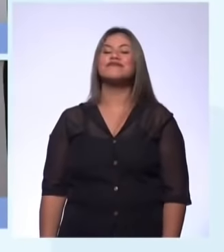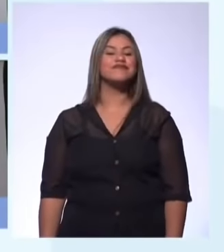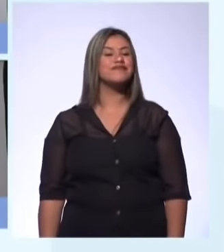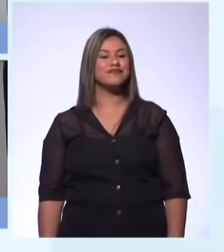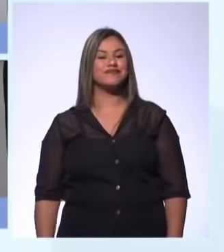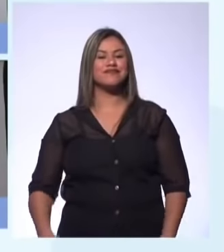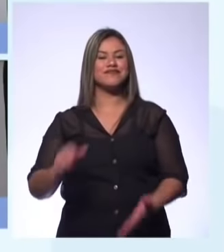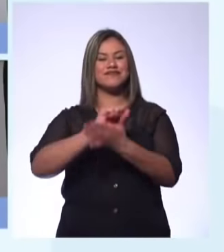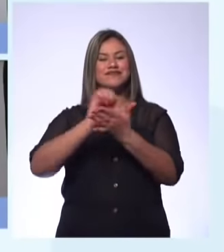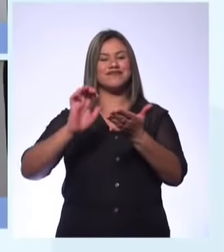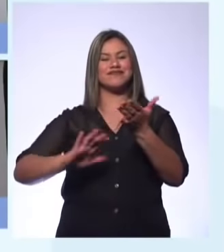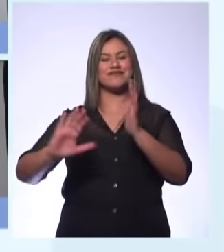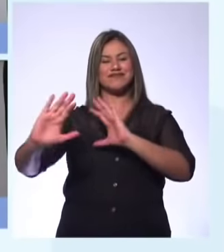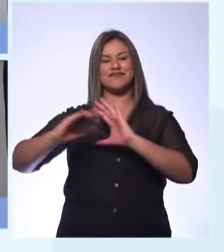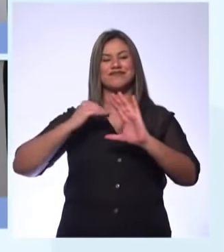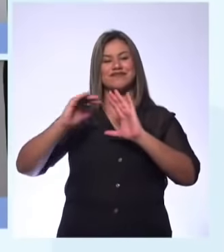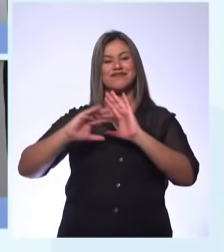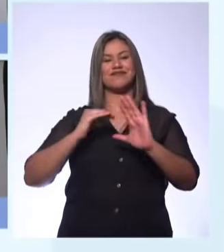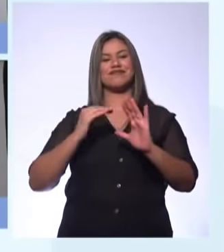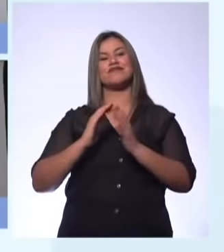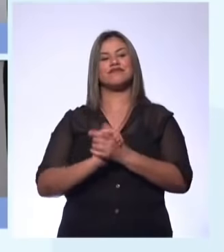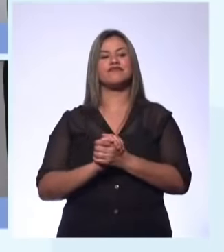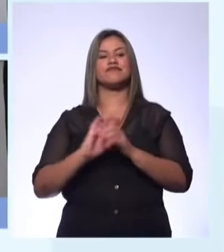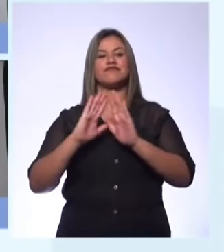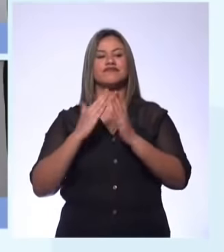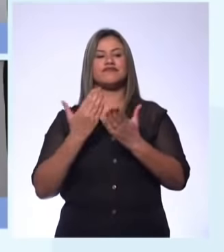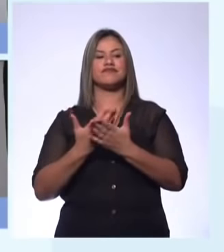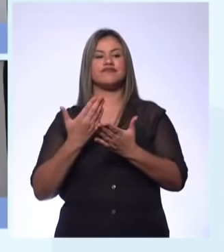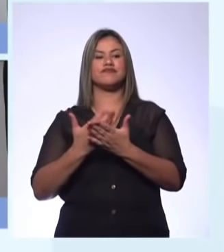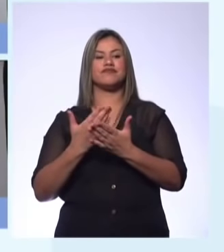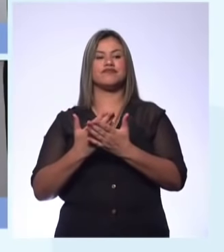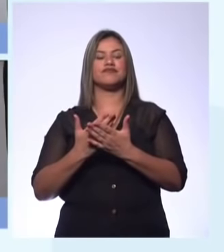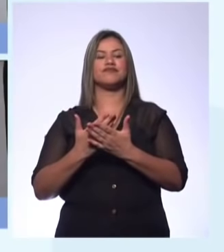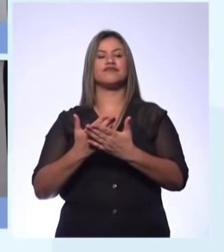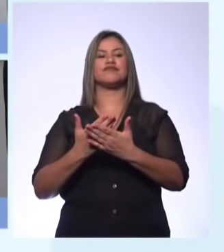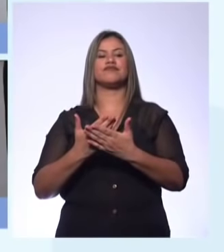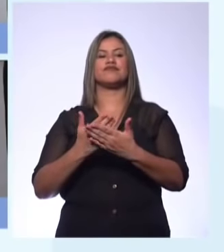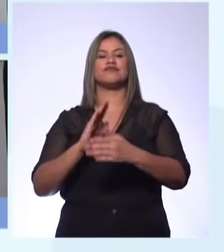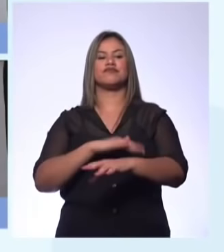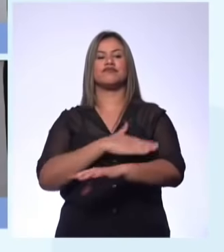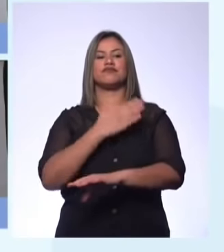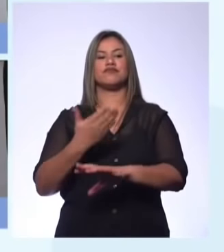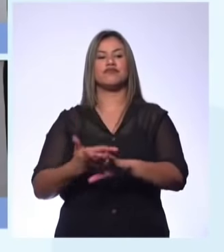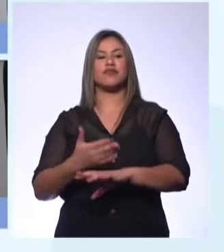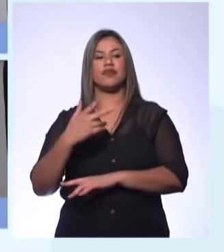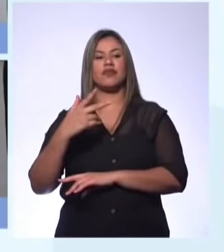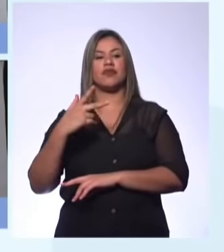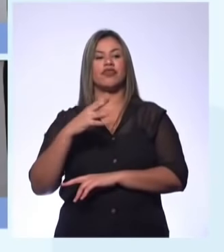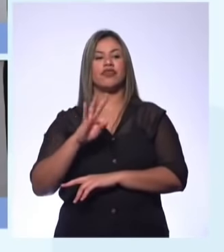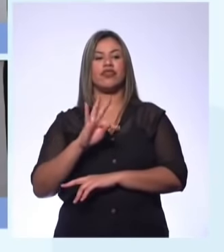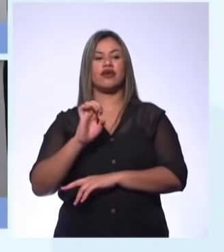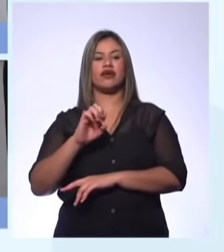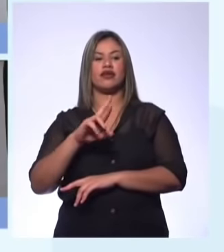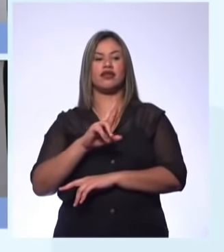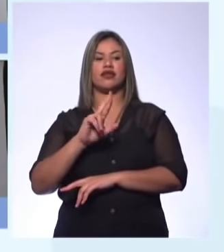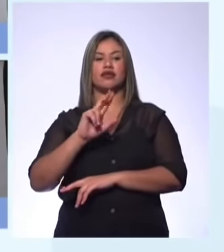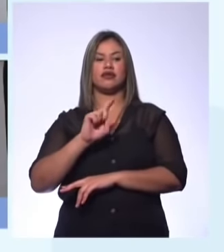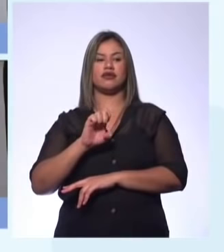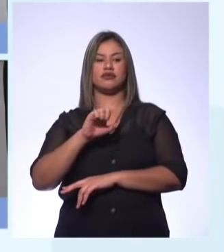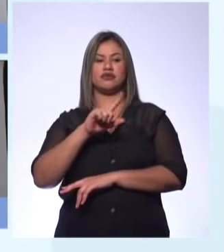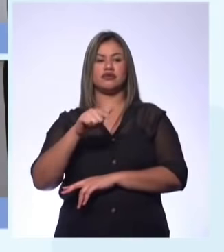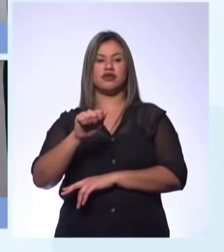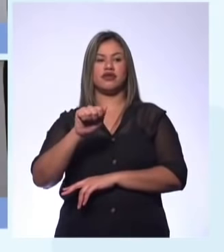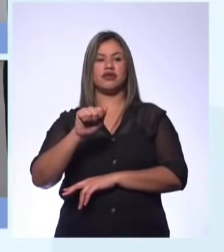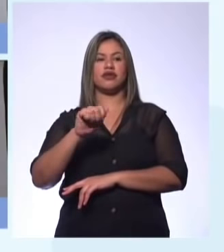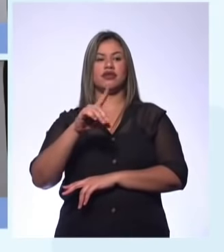nós recebemos. É da escola, que é a Escola de Ensino Integral, Teresa Delta. Esses trabalhos foram realizados com